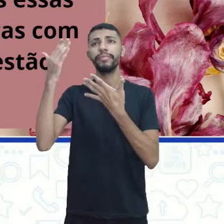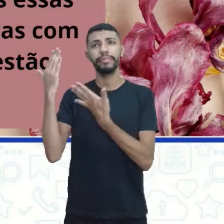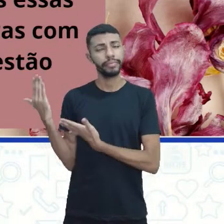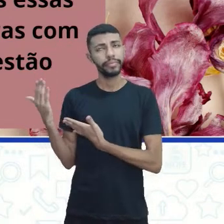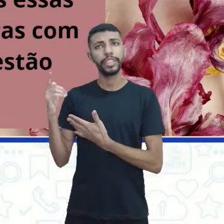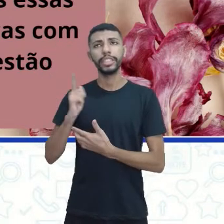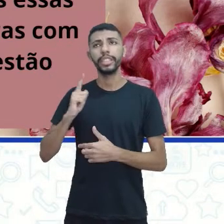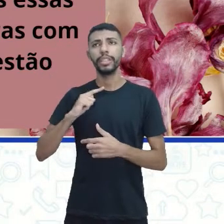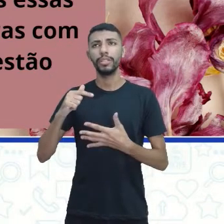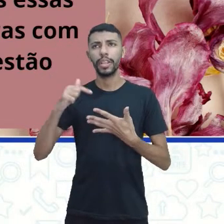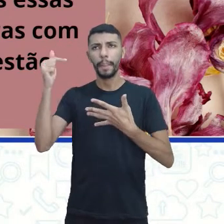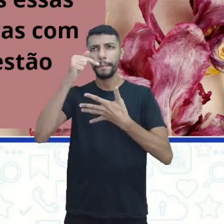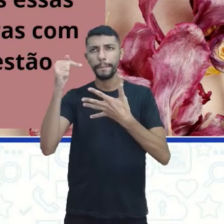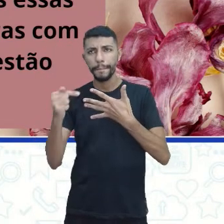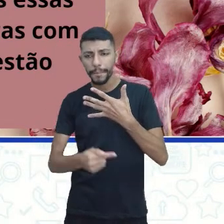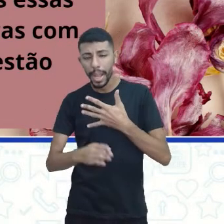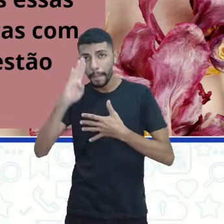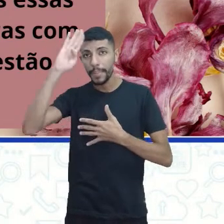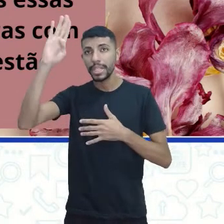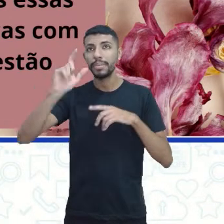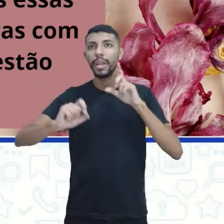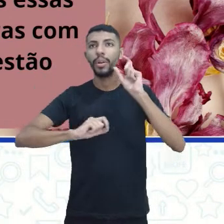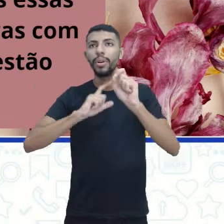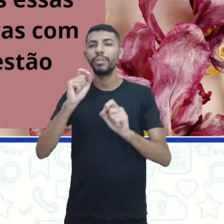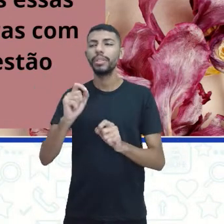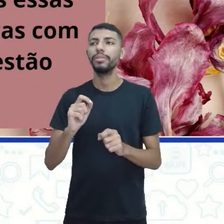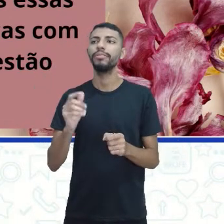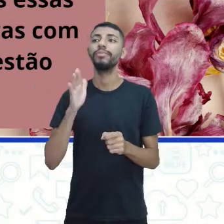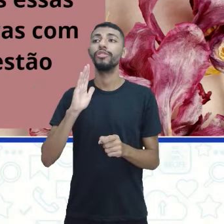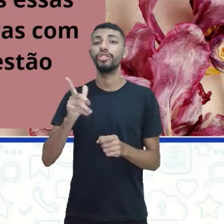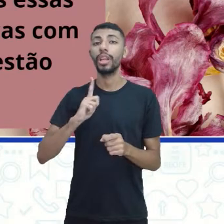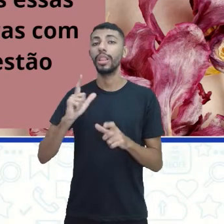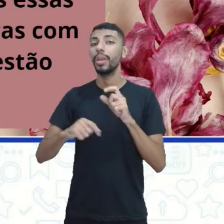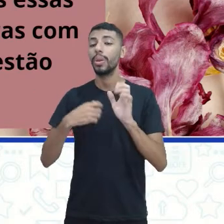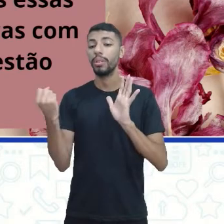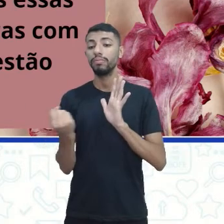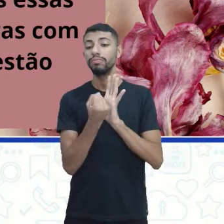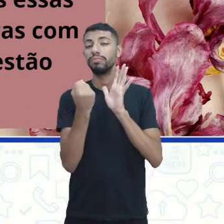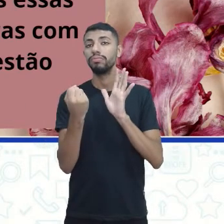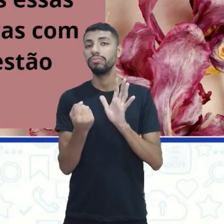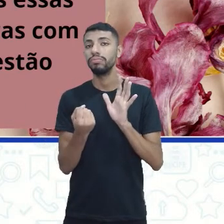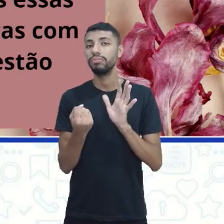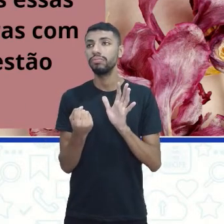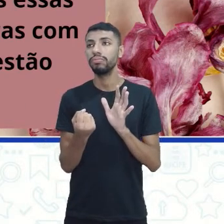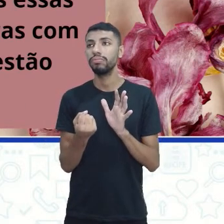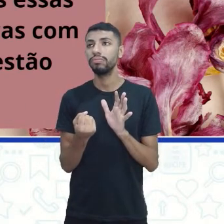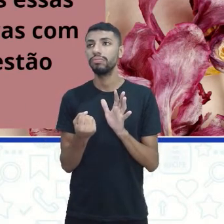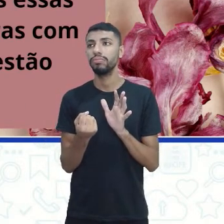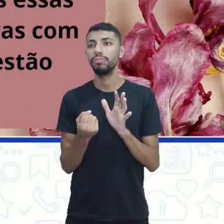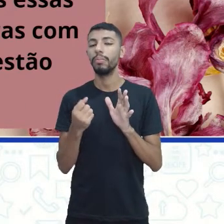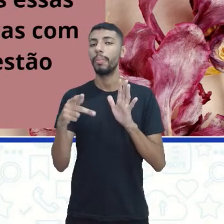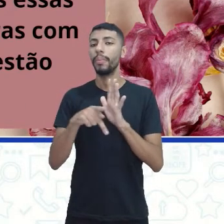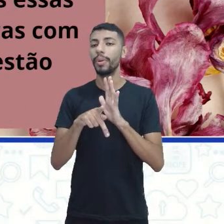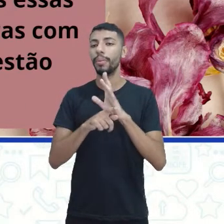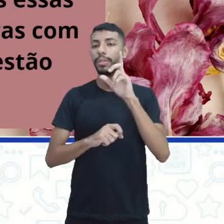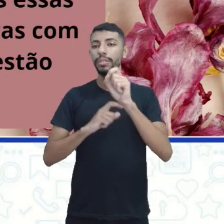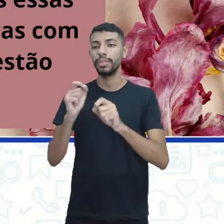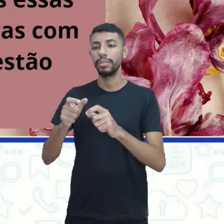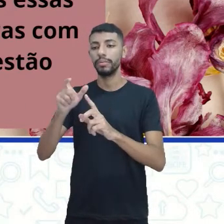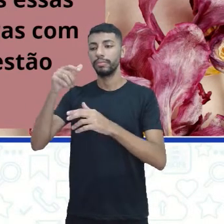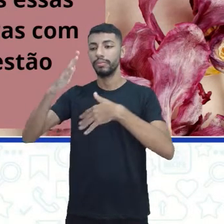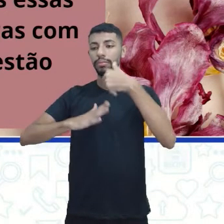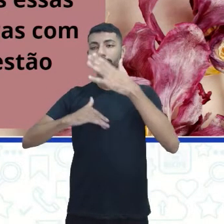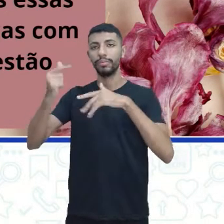produções, a gente já tem o quê? Já tem uma grande quantidade, já tem uma marca, a marca do artista